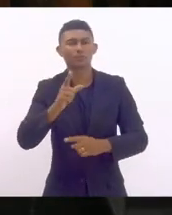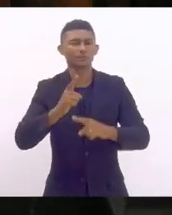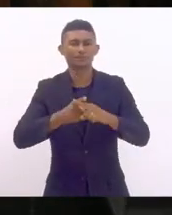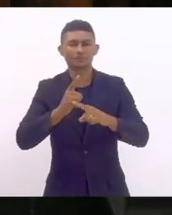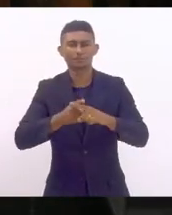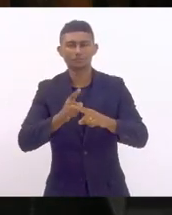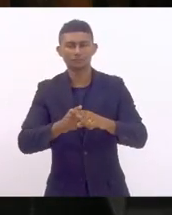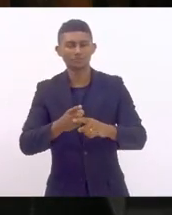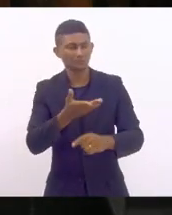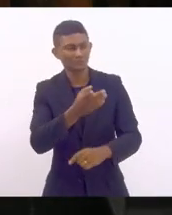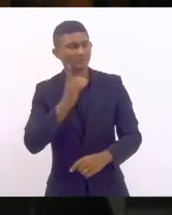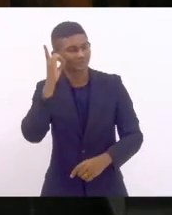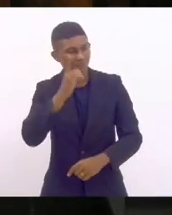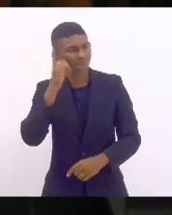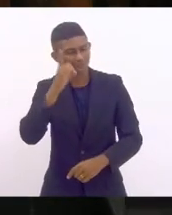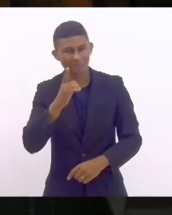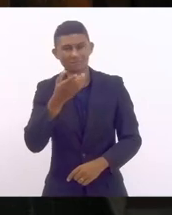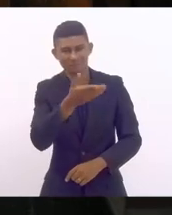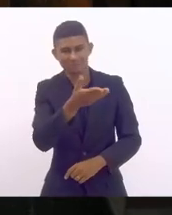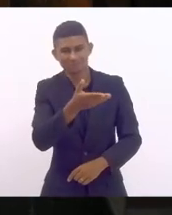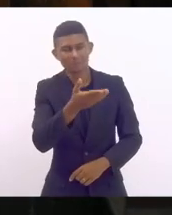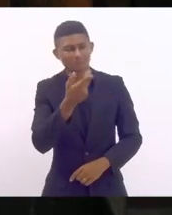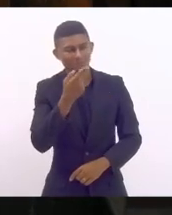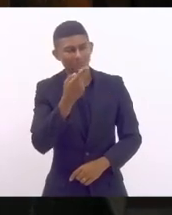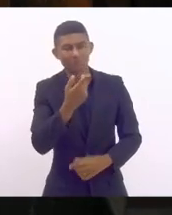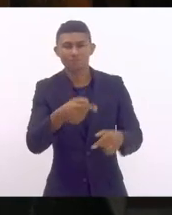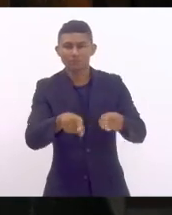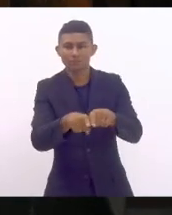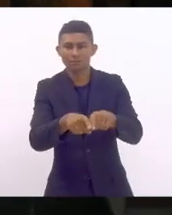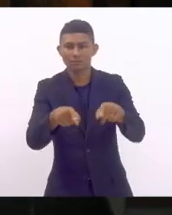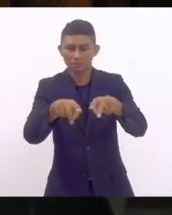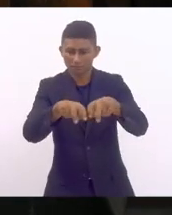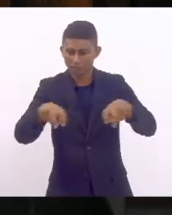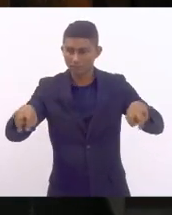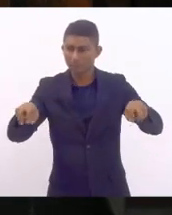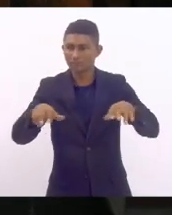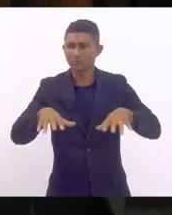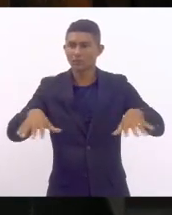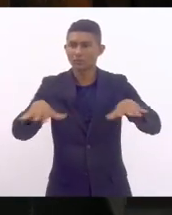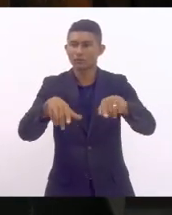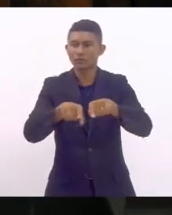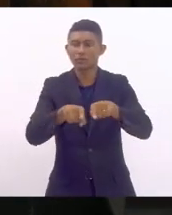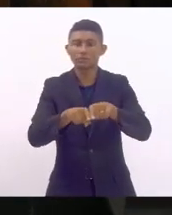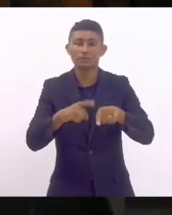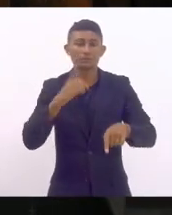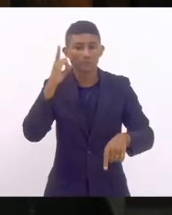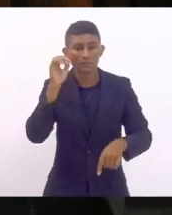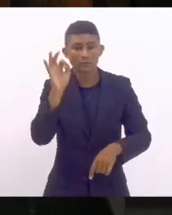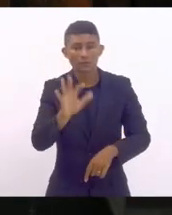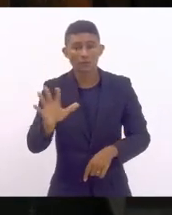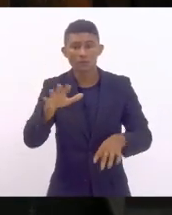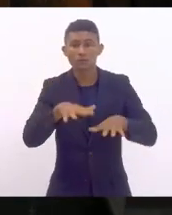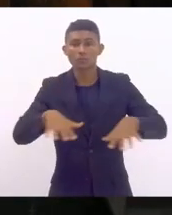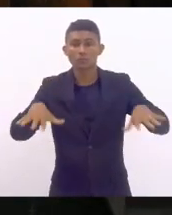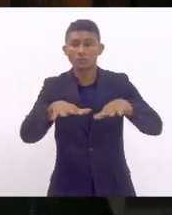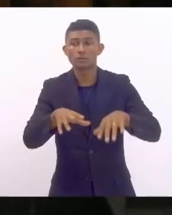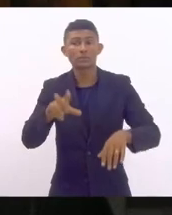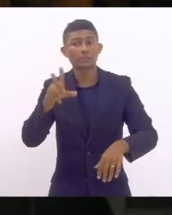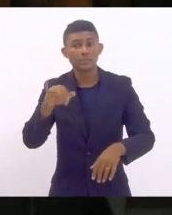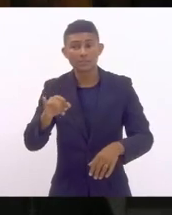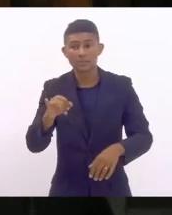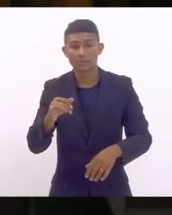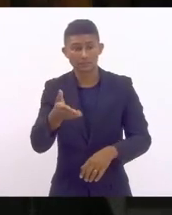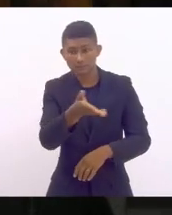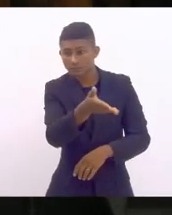falar para deputada Jandira feghali e assim para bancada toda Federal do Rio de Janeiro se não fosse os